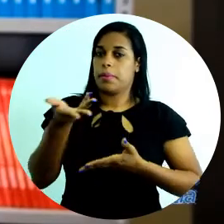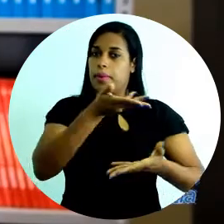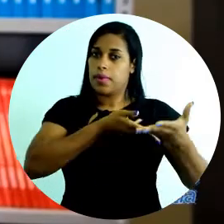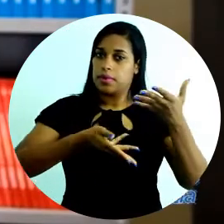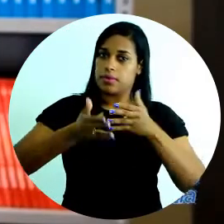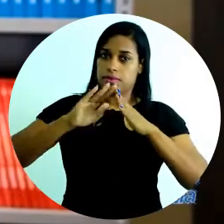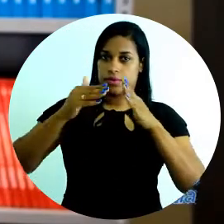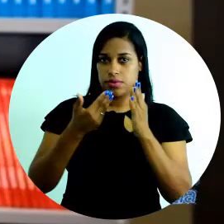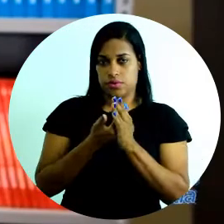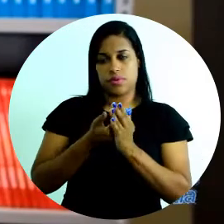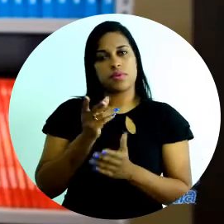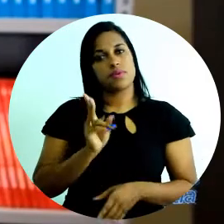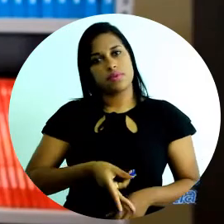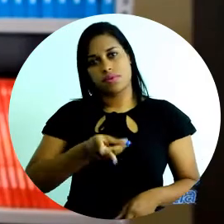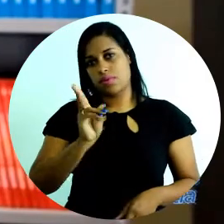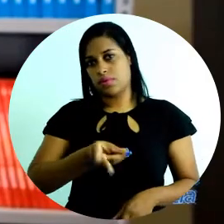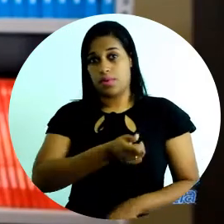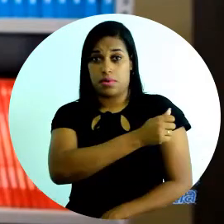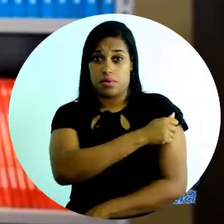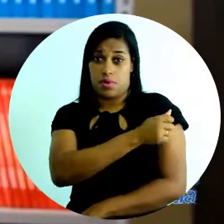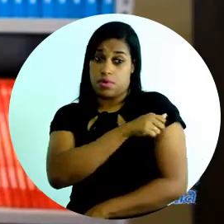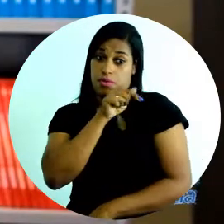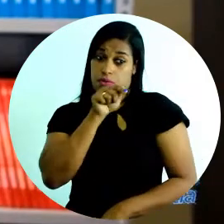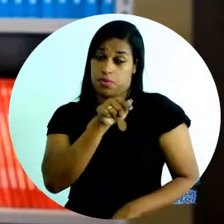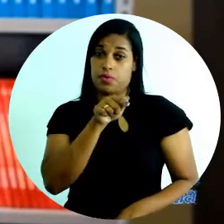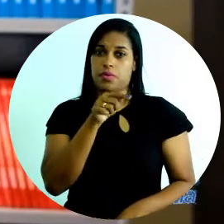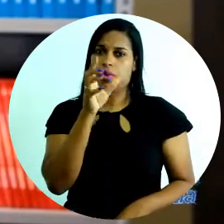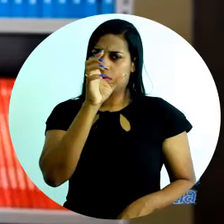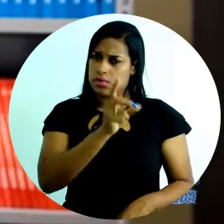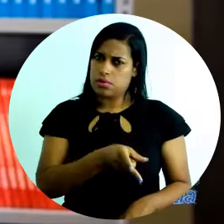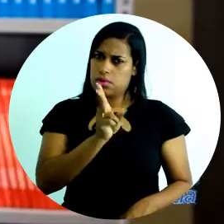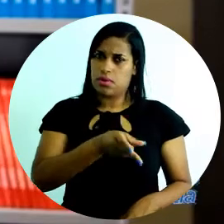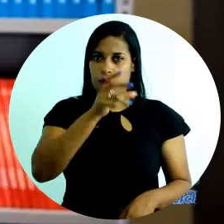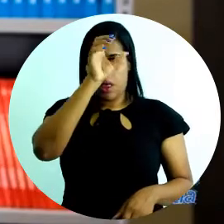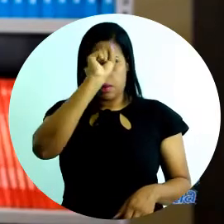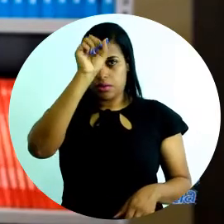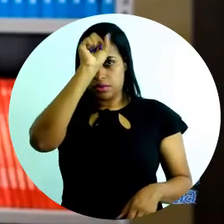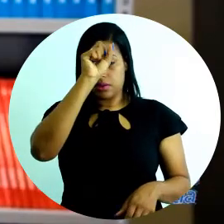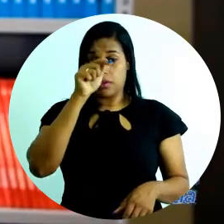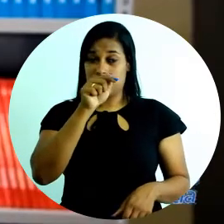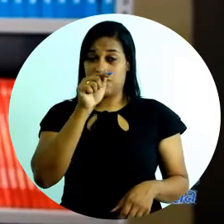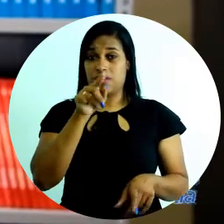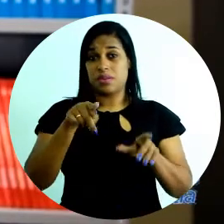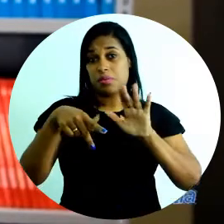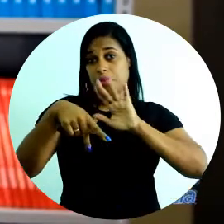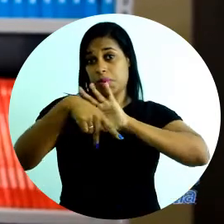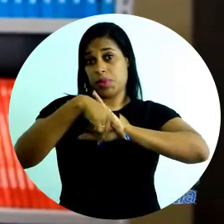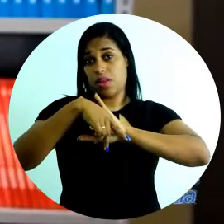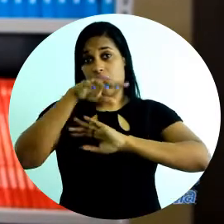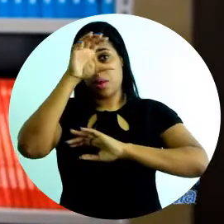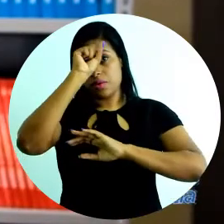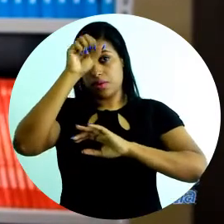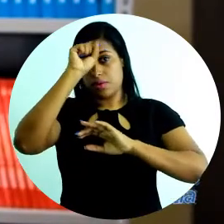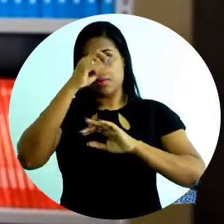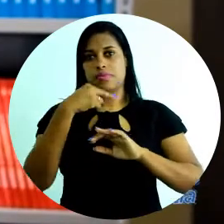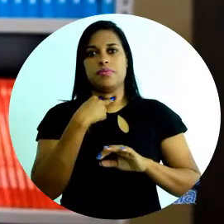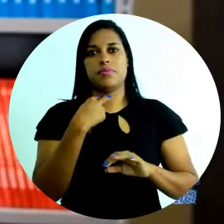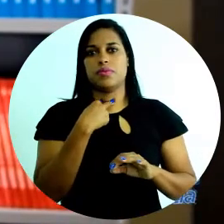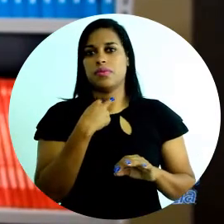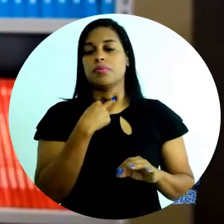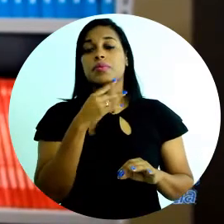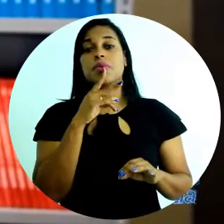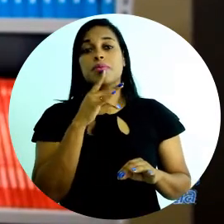serem participantes da escola, porque o aluno ele é o protagonista da sua aprendizagem. Então ele, como protagonista dessa aprendizagem, ele não